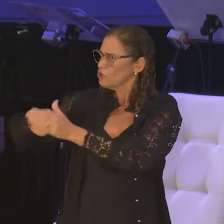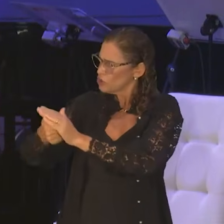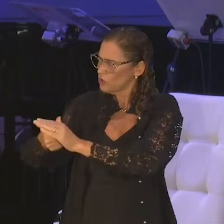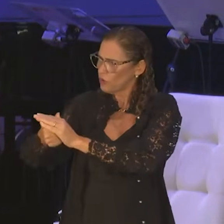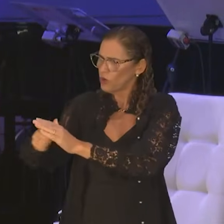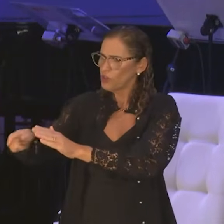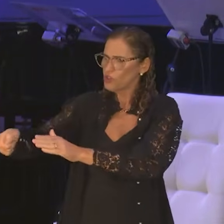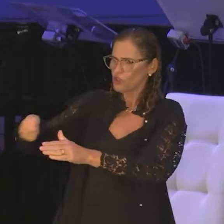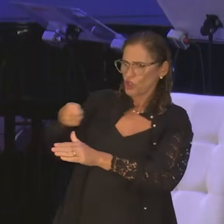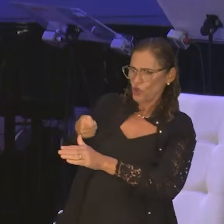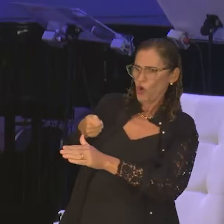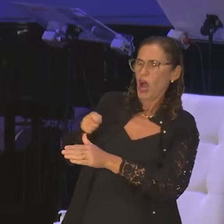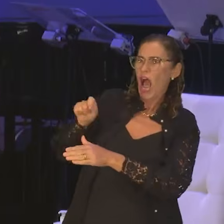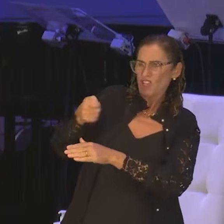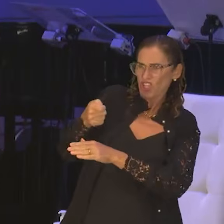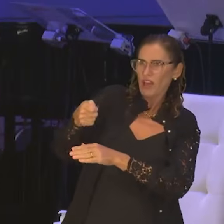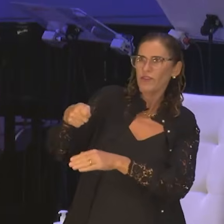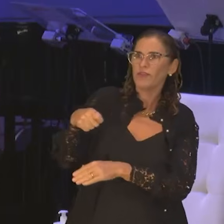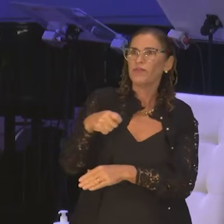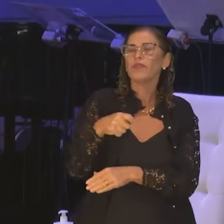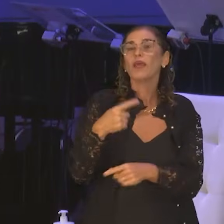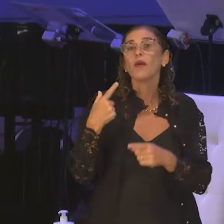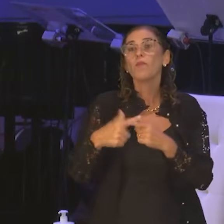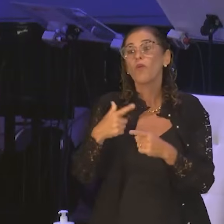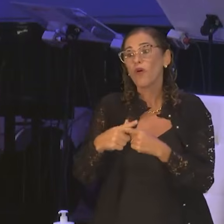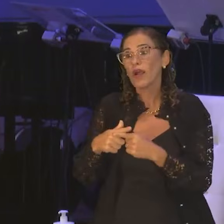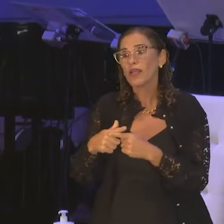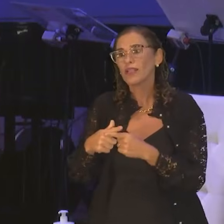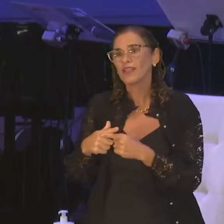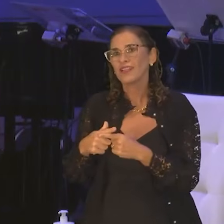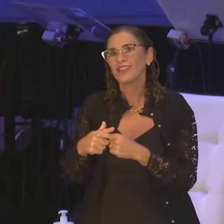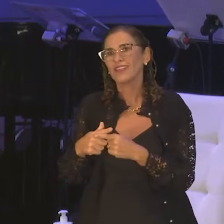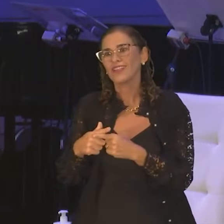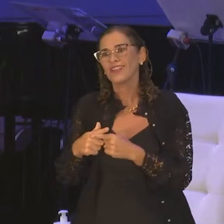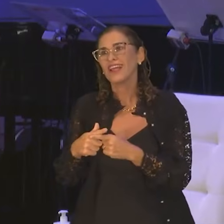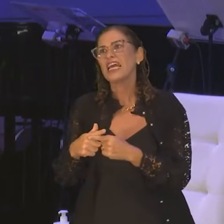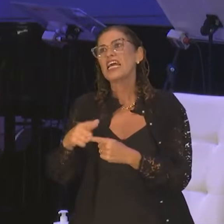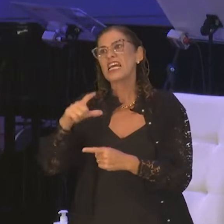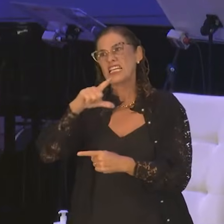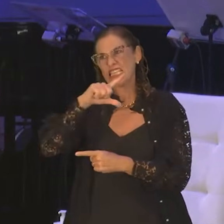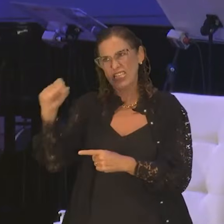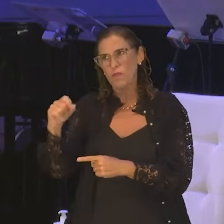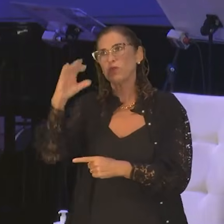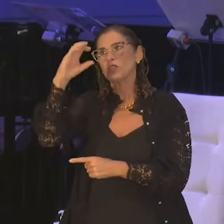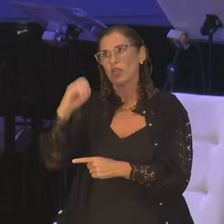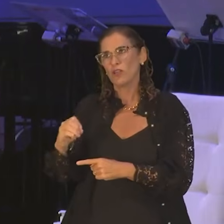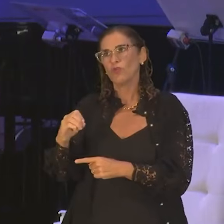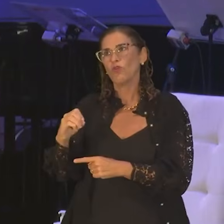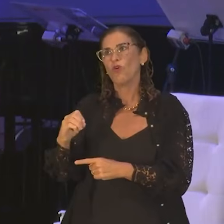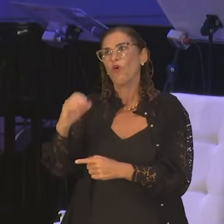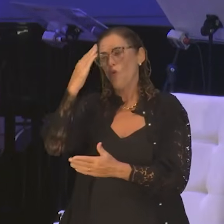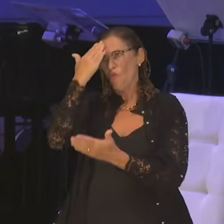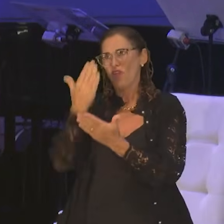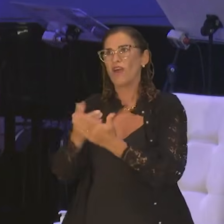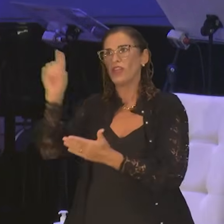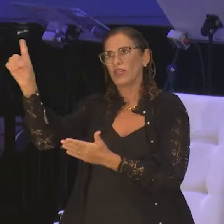Desligou o carro, tirou a chave, é porque 100% confiava naquele que o enviou.